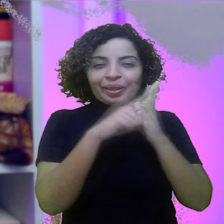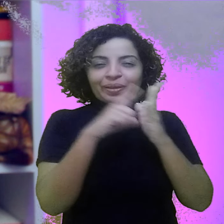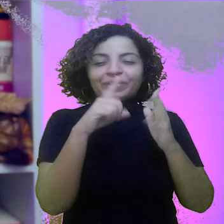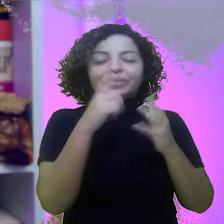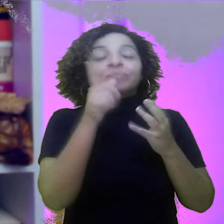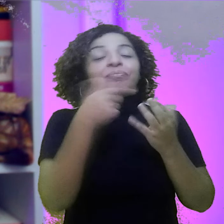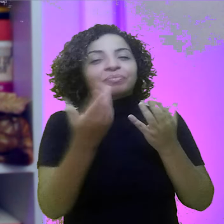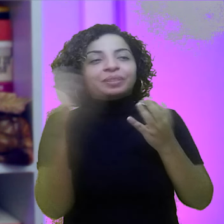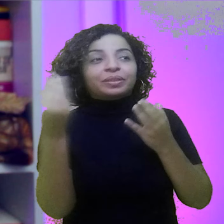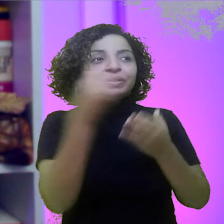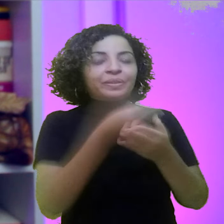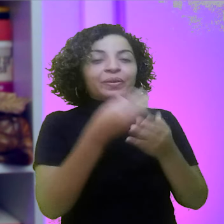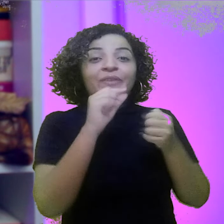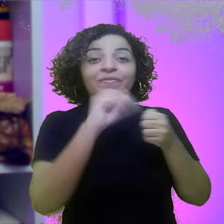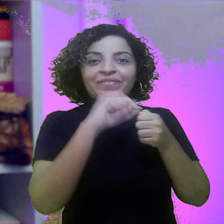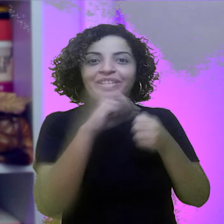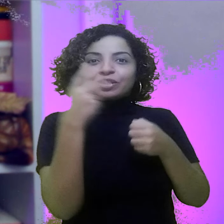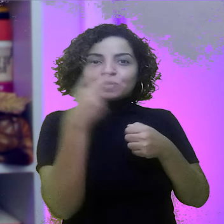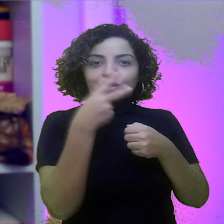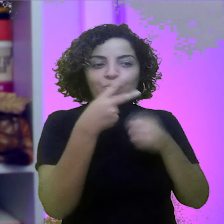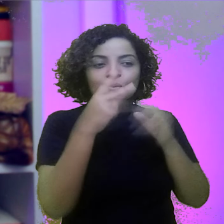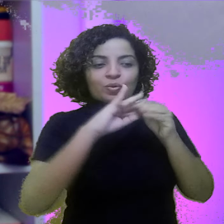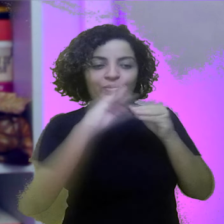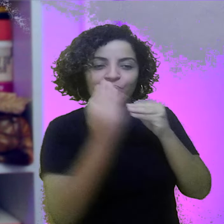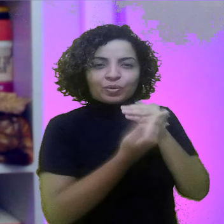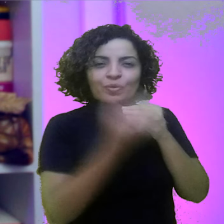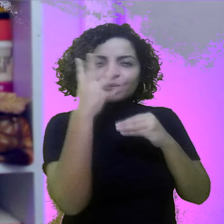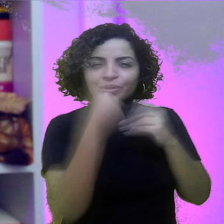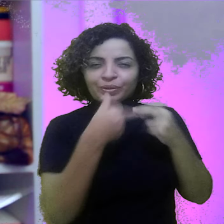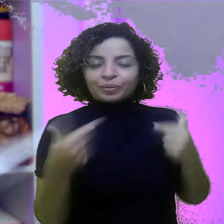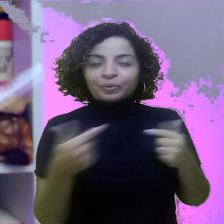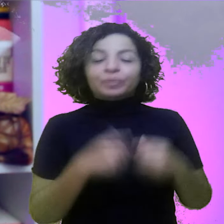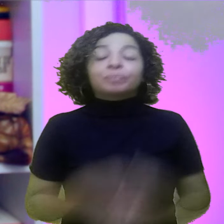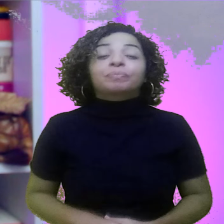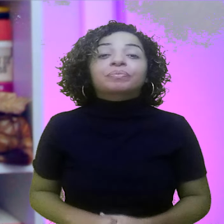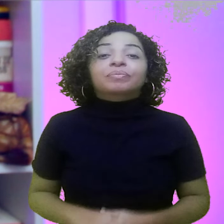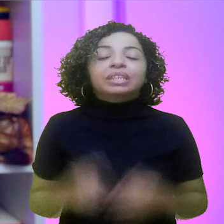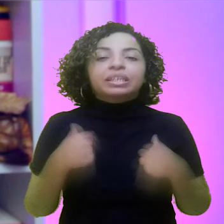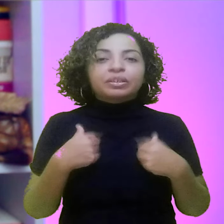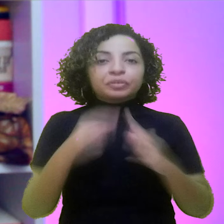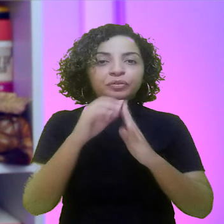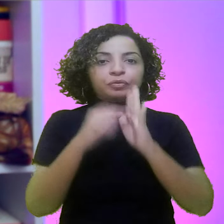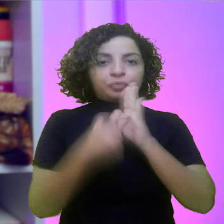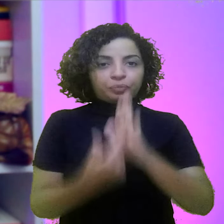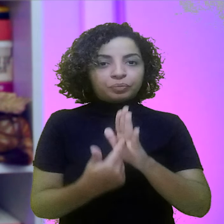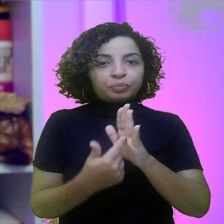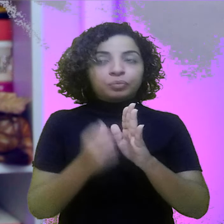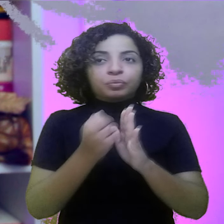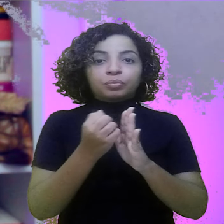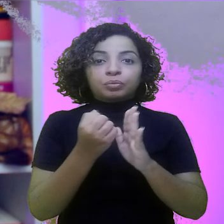os contos completos, o volume 1 e 2 do Moreira Campos. Vou mostrar, eu vou citar aqui para vocês quais são as obras que